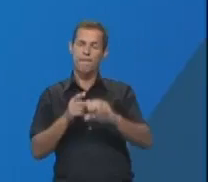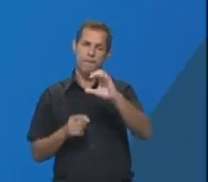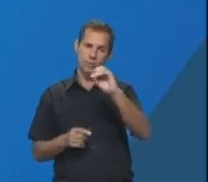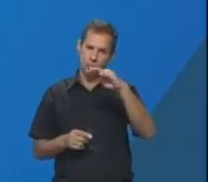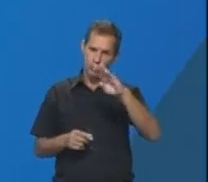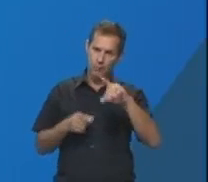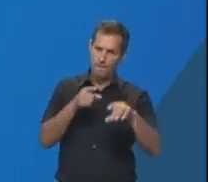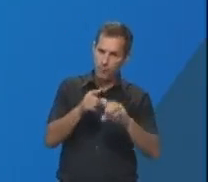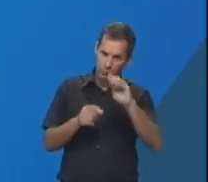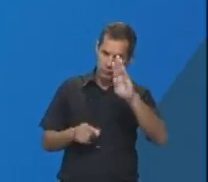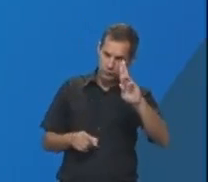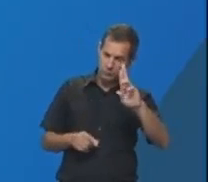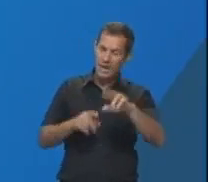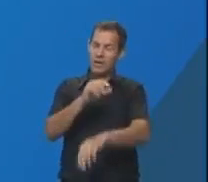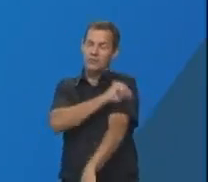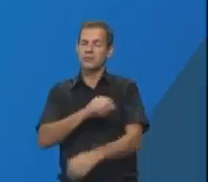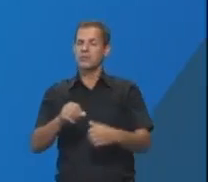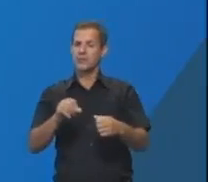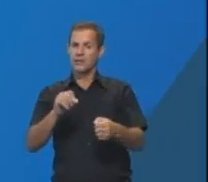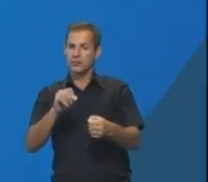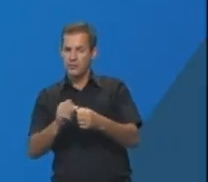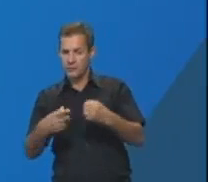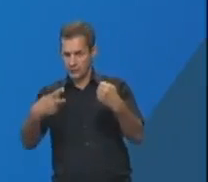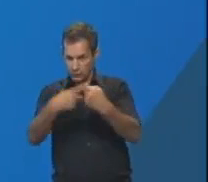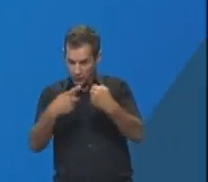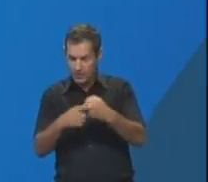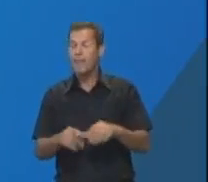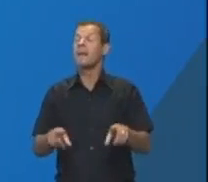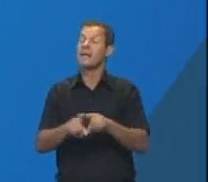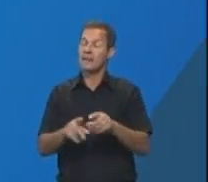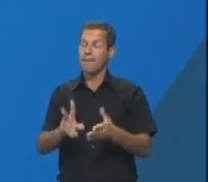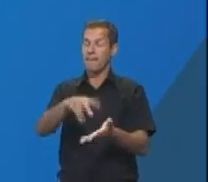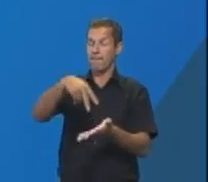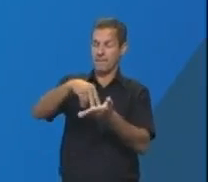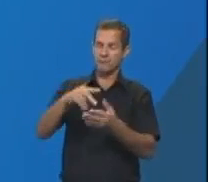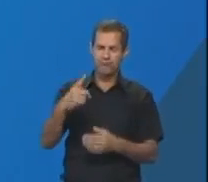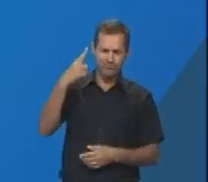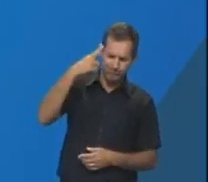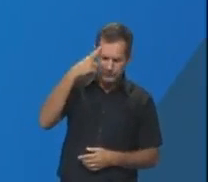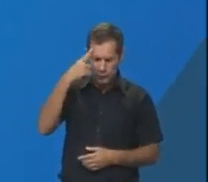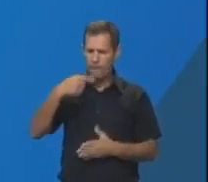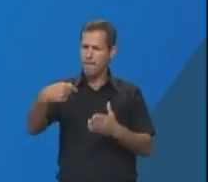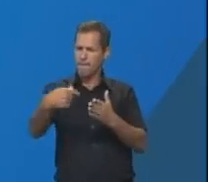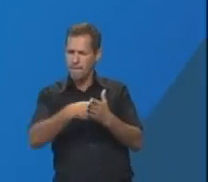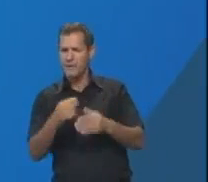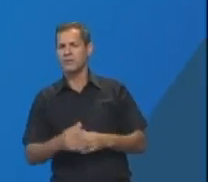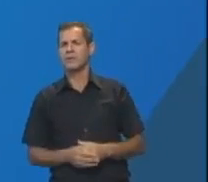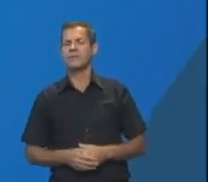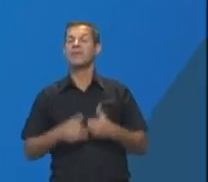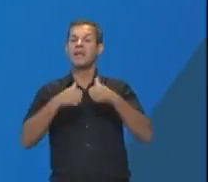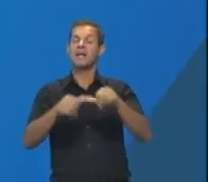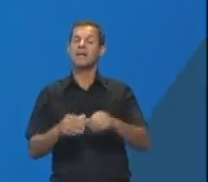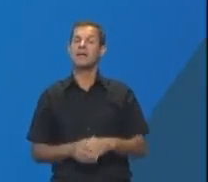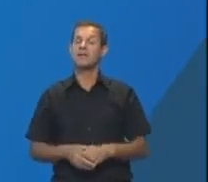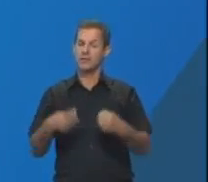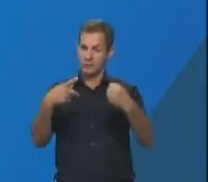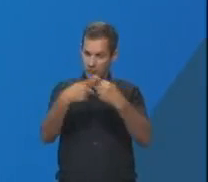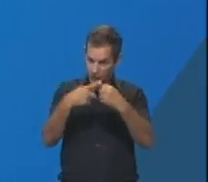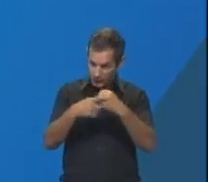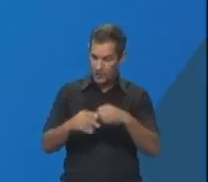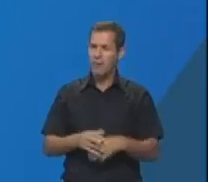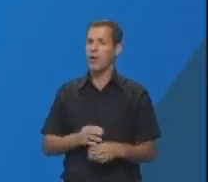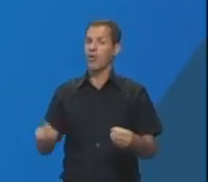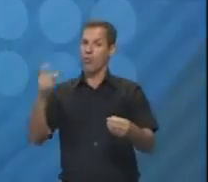alberto1.tutel@croton.com.br. Então, aqueles que estão fazendo mediações via Skype, não deixe de mandar as suas dúvidas, para esse Skype.